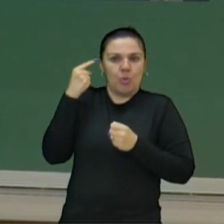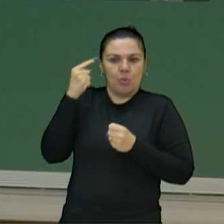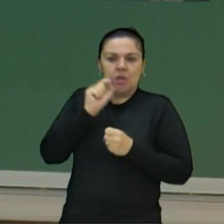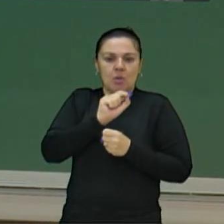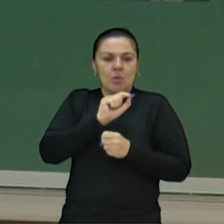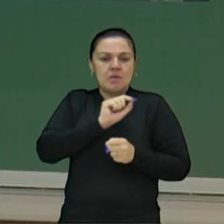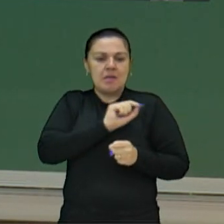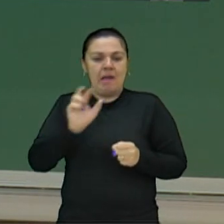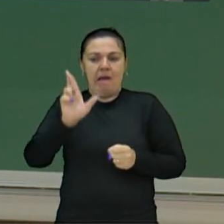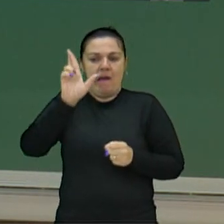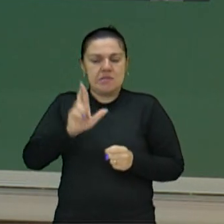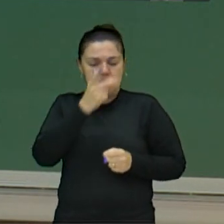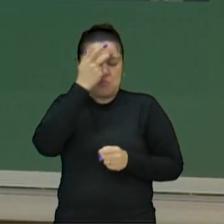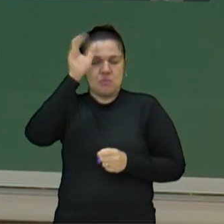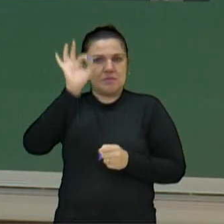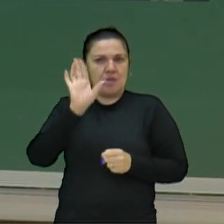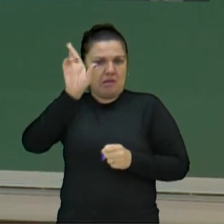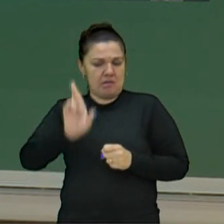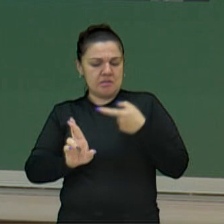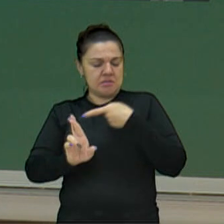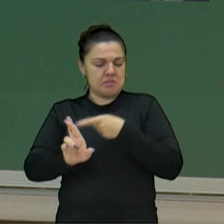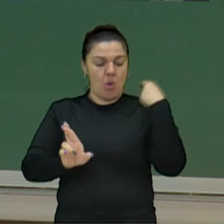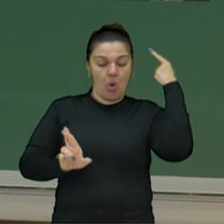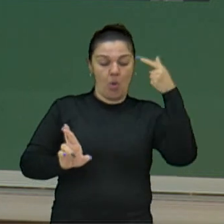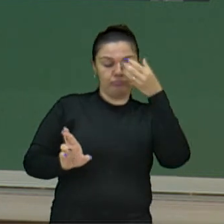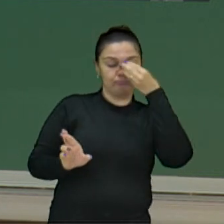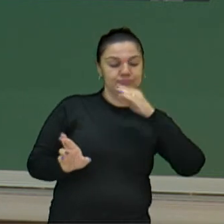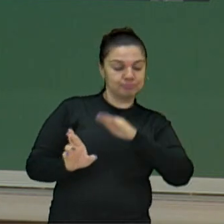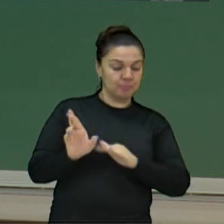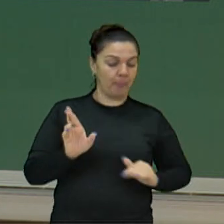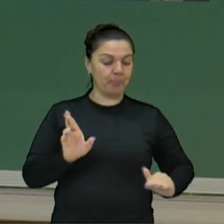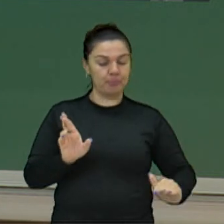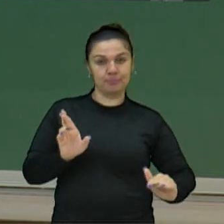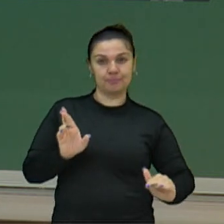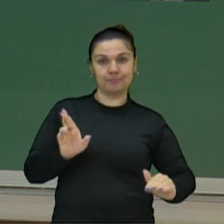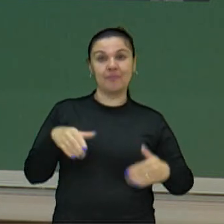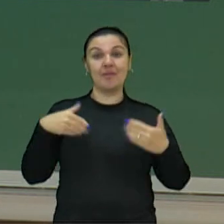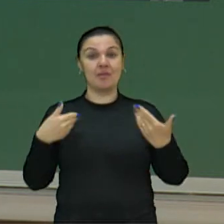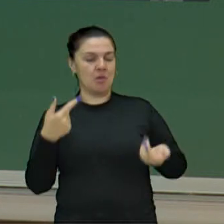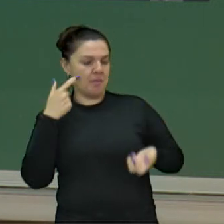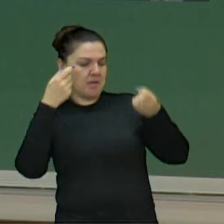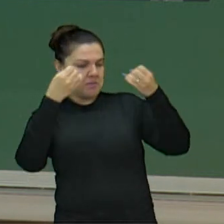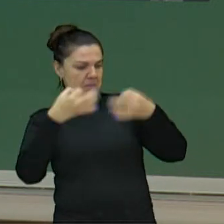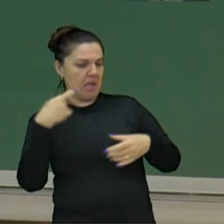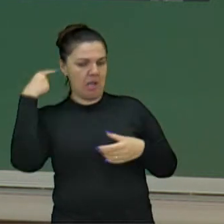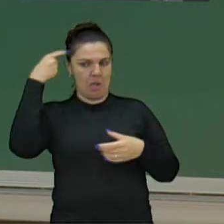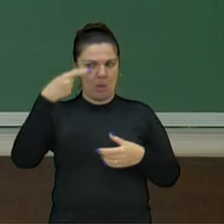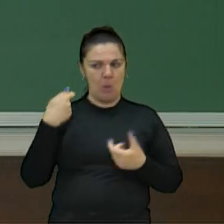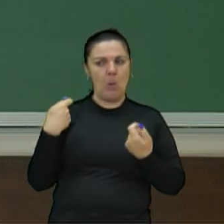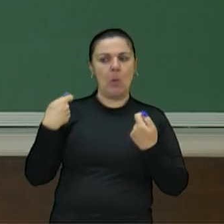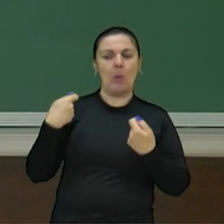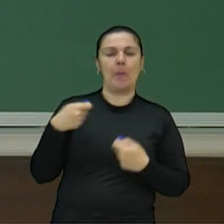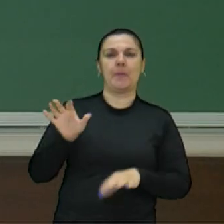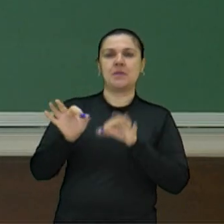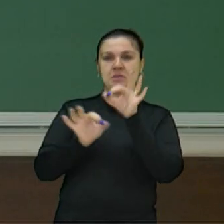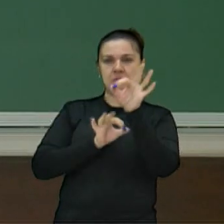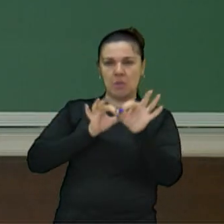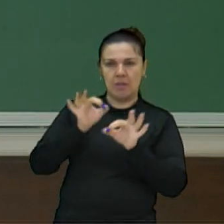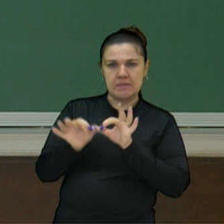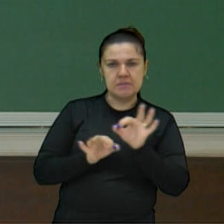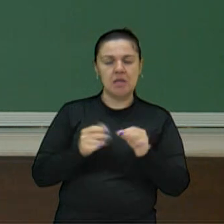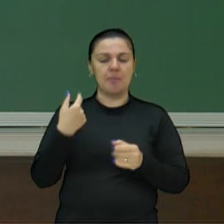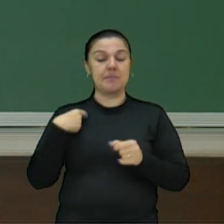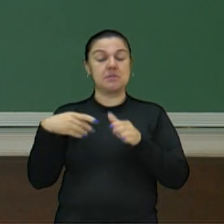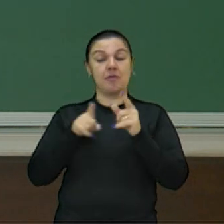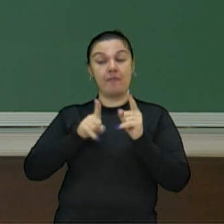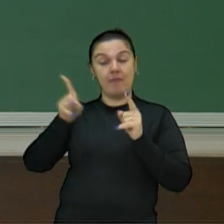tenta exercer sobre o louco. Então, por trás desse discurso, para dizer que o louco é alguém que precisa ser corrigido, que o louco é alguém que